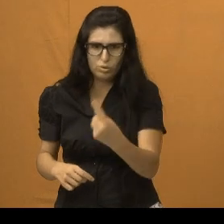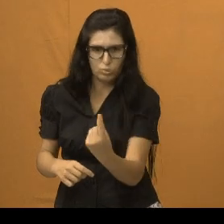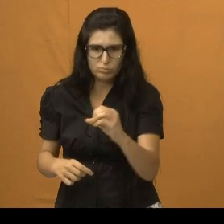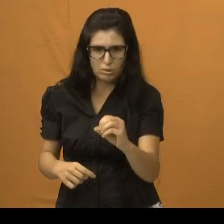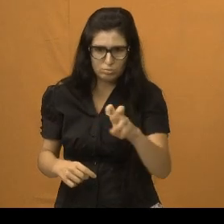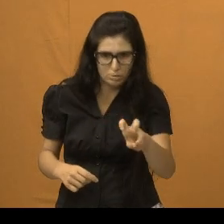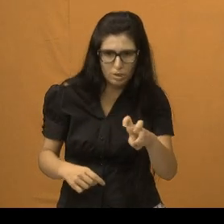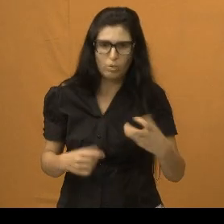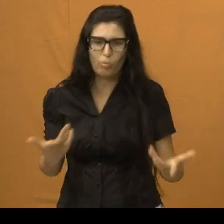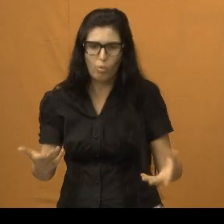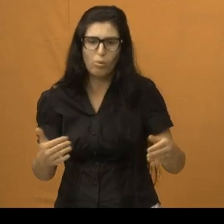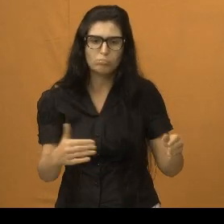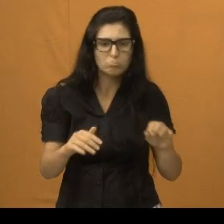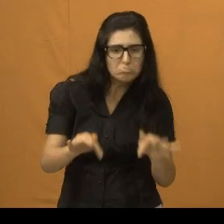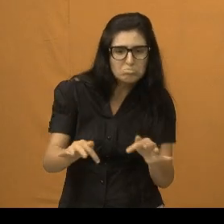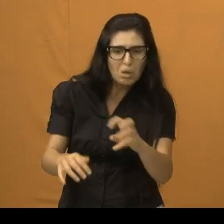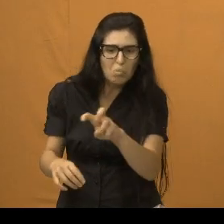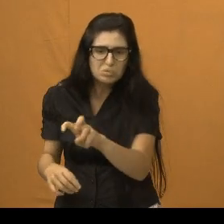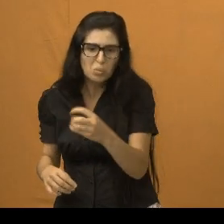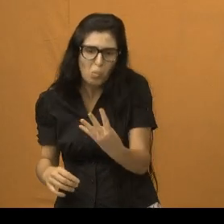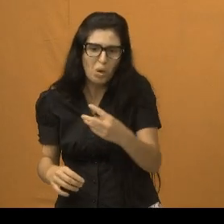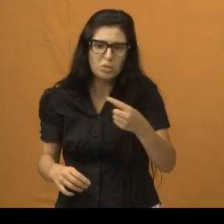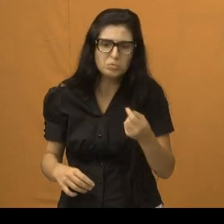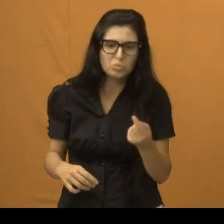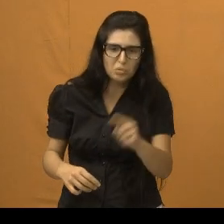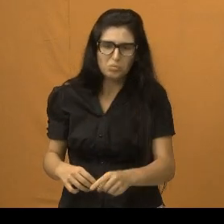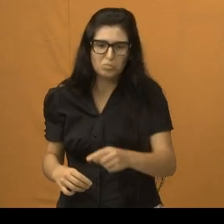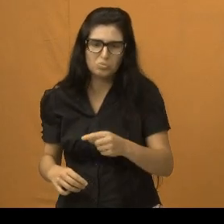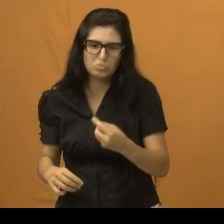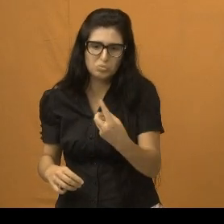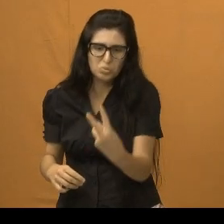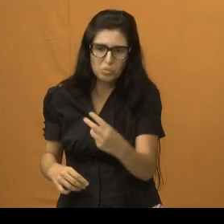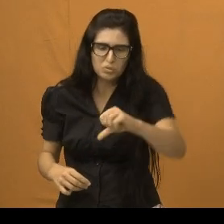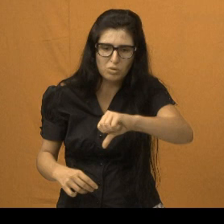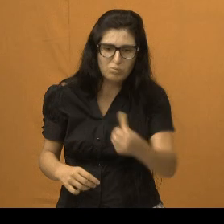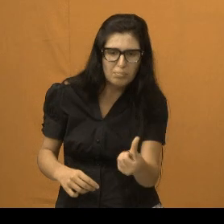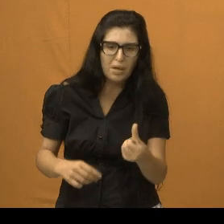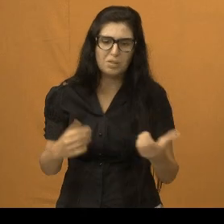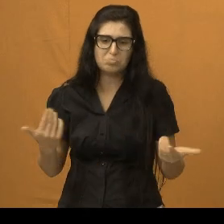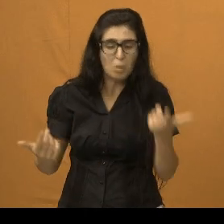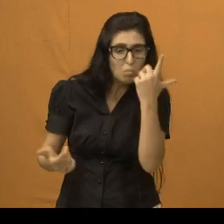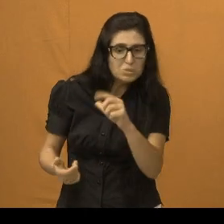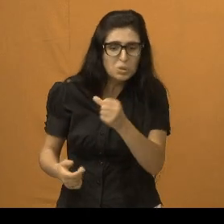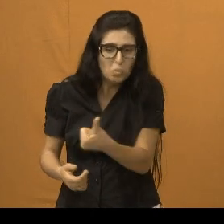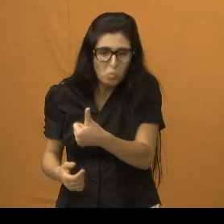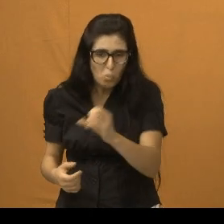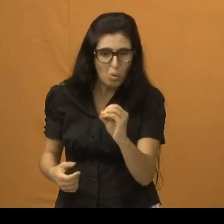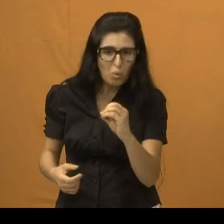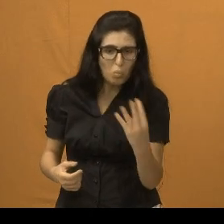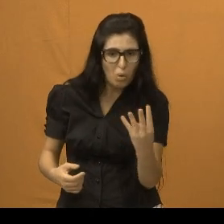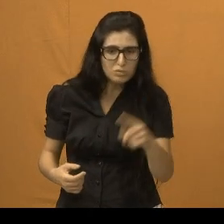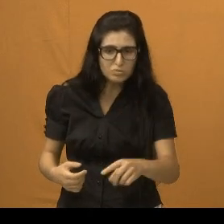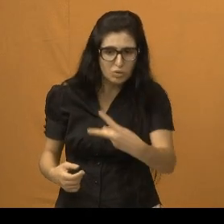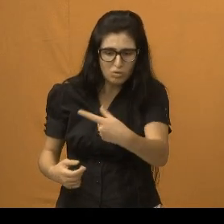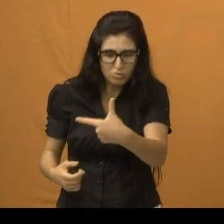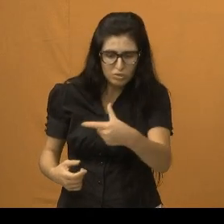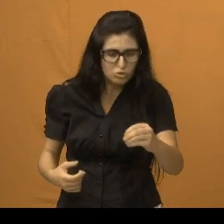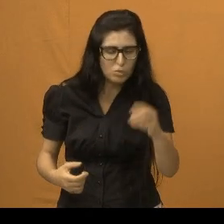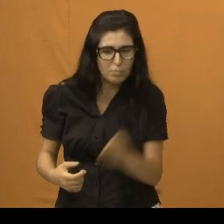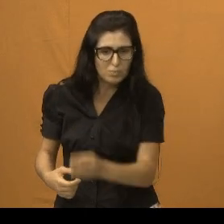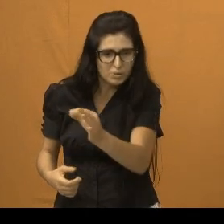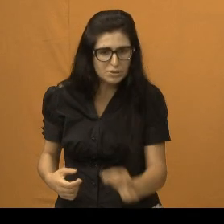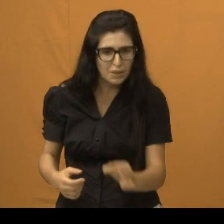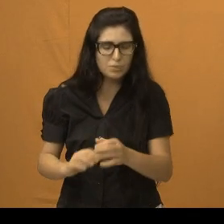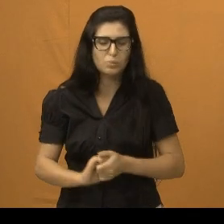54.296.000, chegando até um aumento considerável de 4,20% da meta prevista. E, por fim,